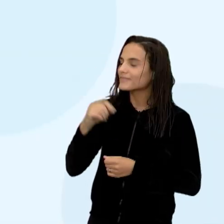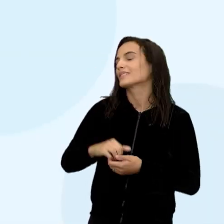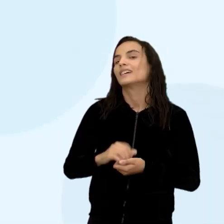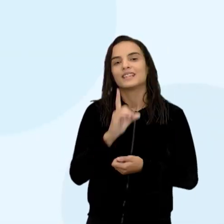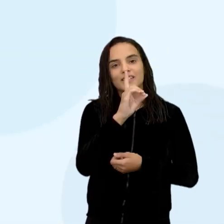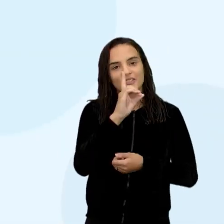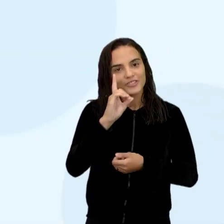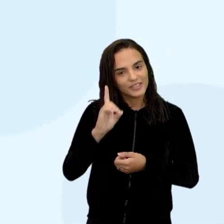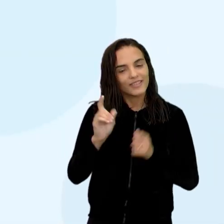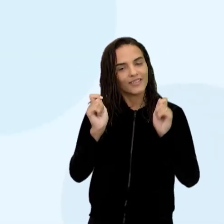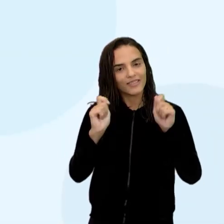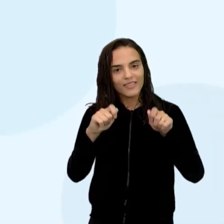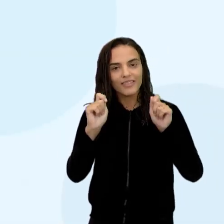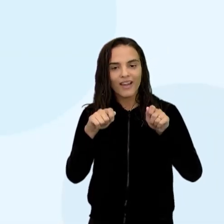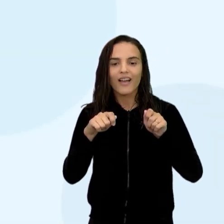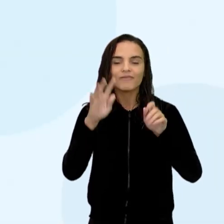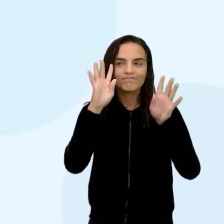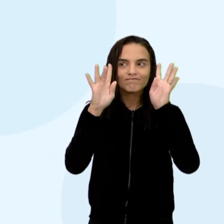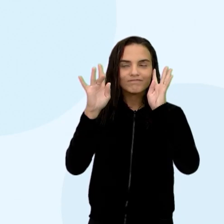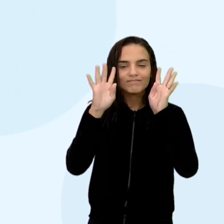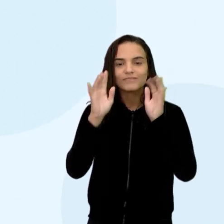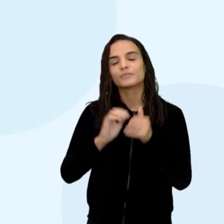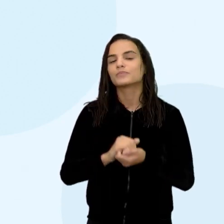essas potencialidades, esses